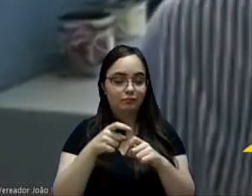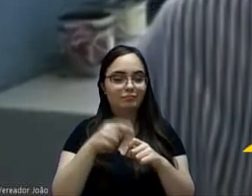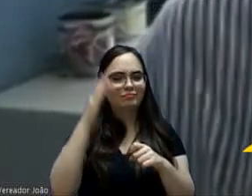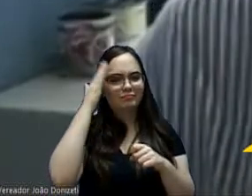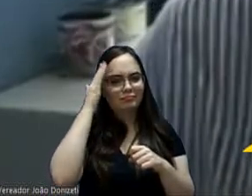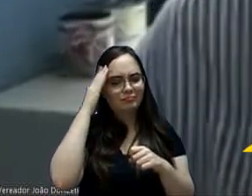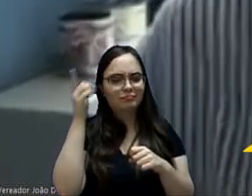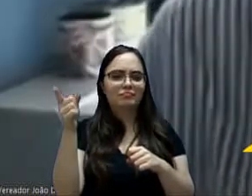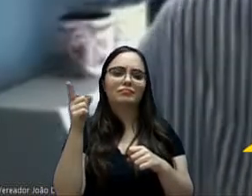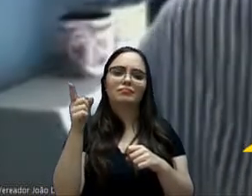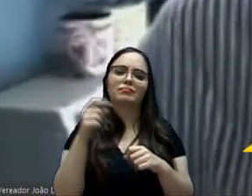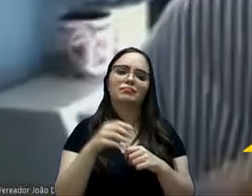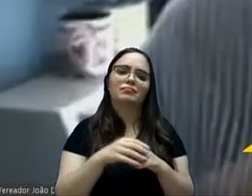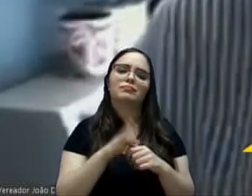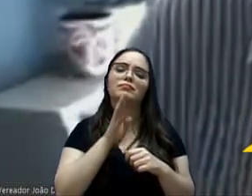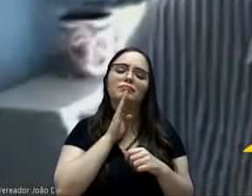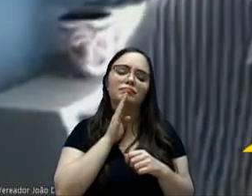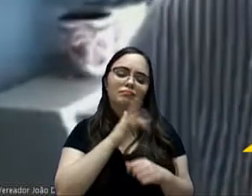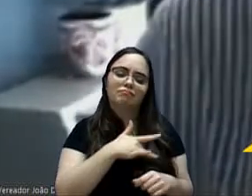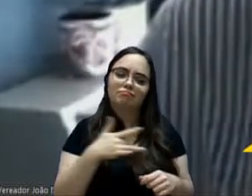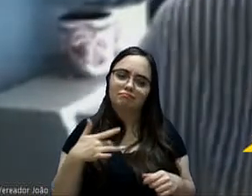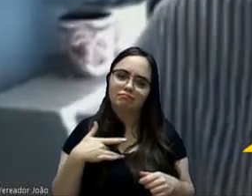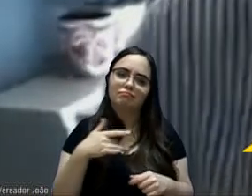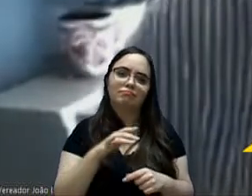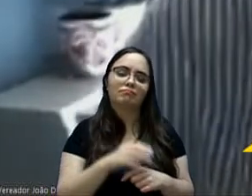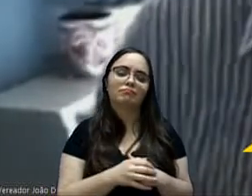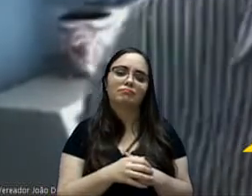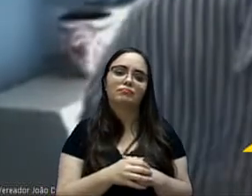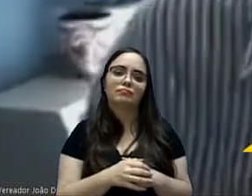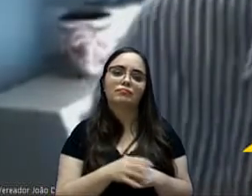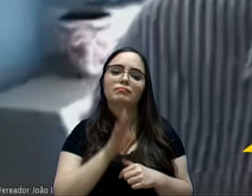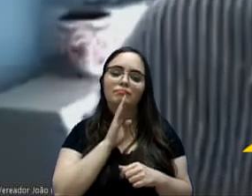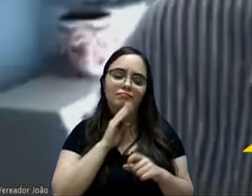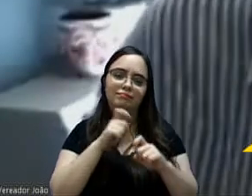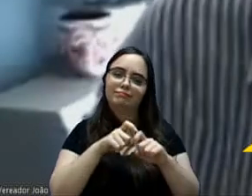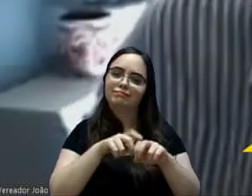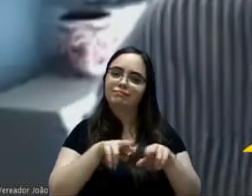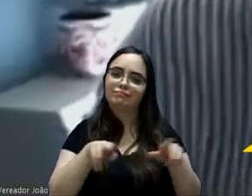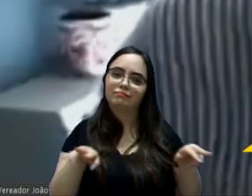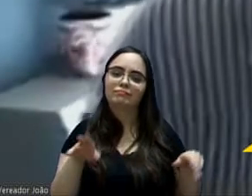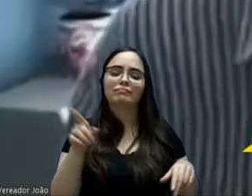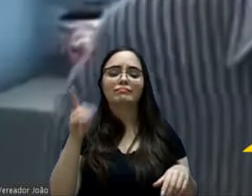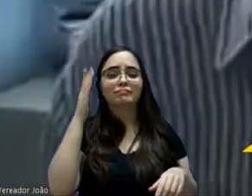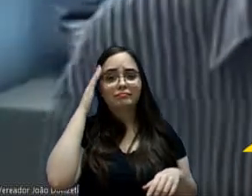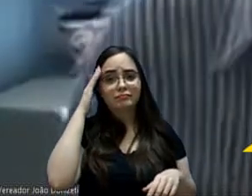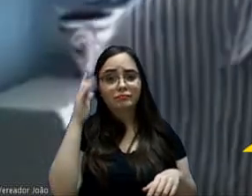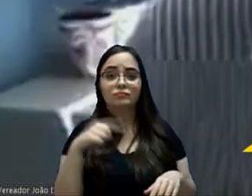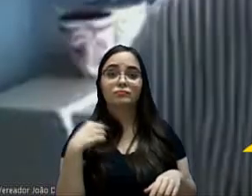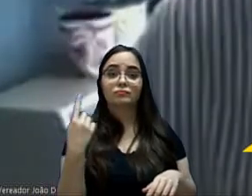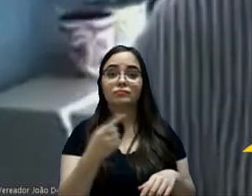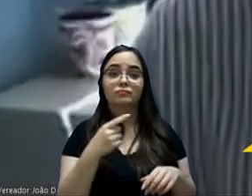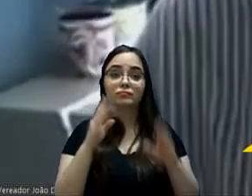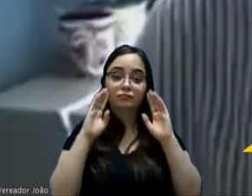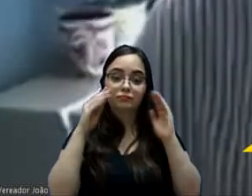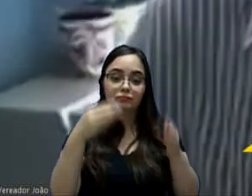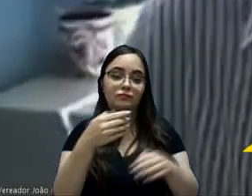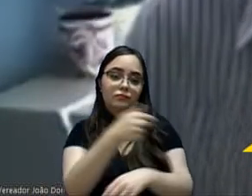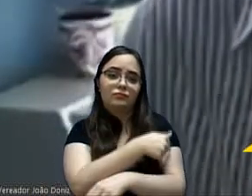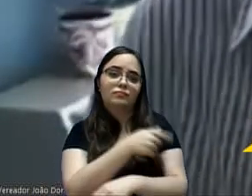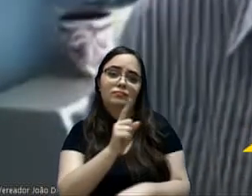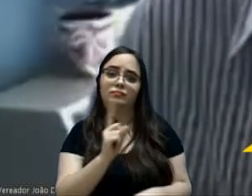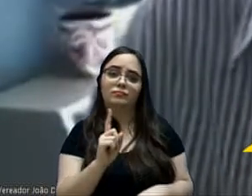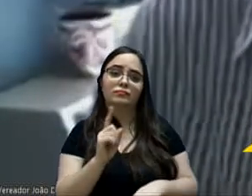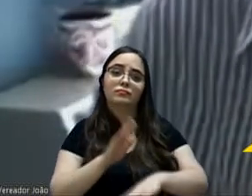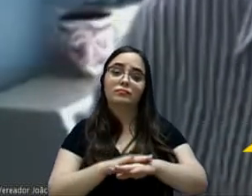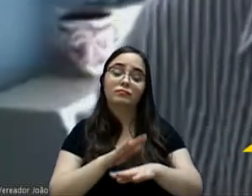é um especialista, que conhece de saúde pública, não nos cabe nesse momento agora direcionar para a vacina. Quem tem o